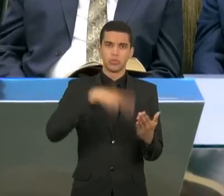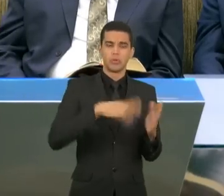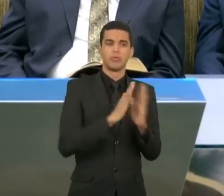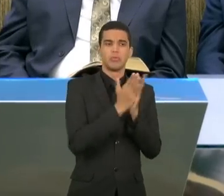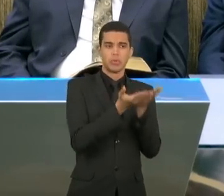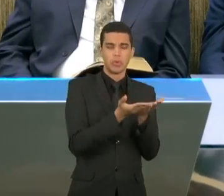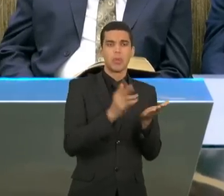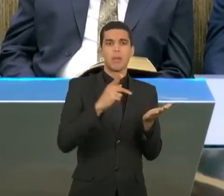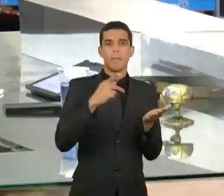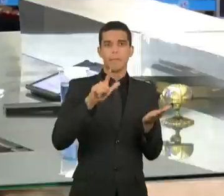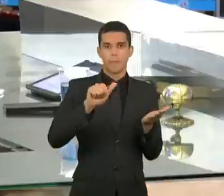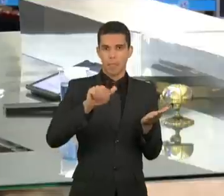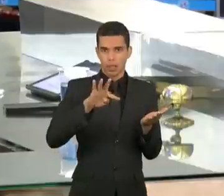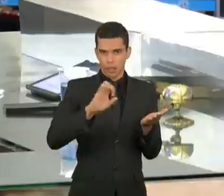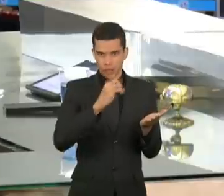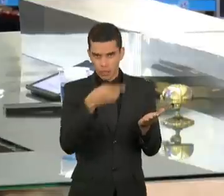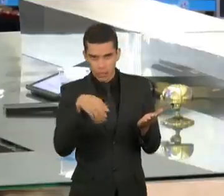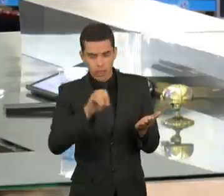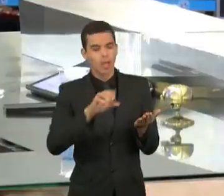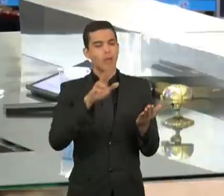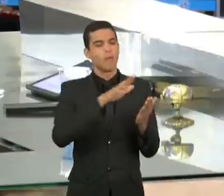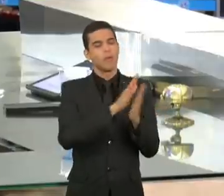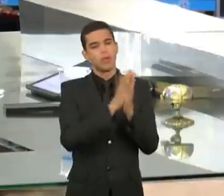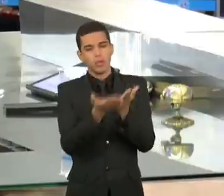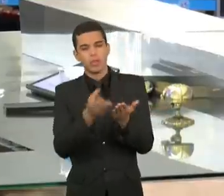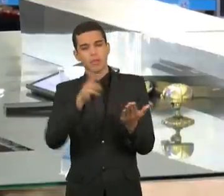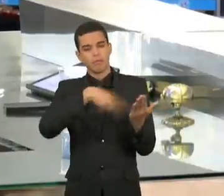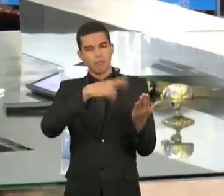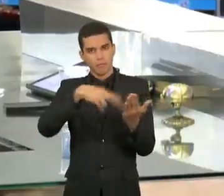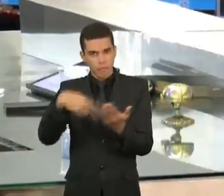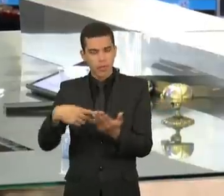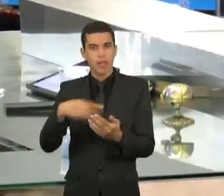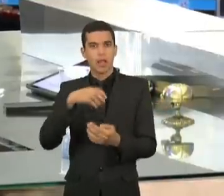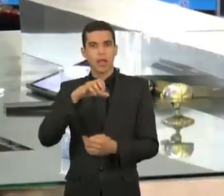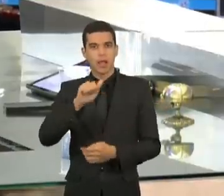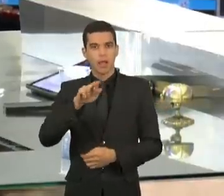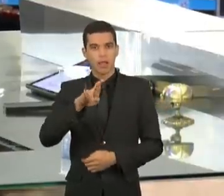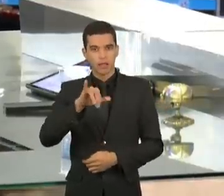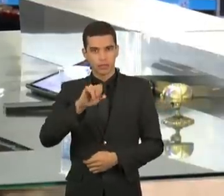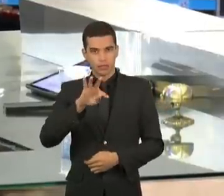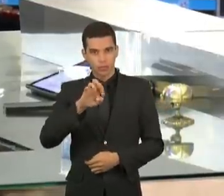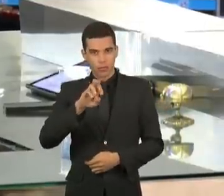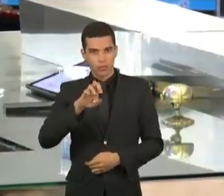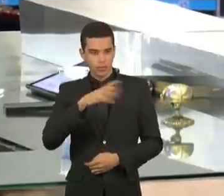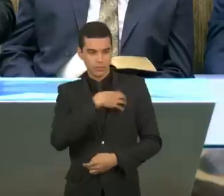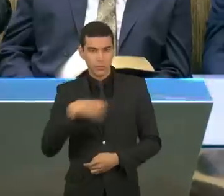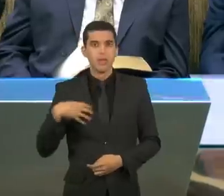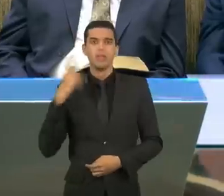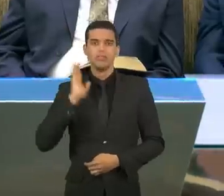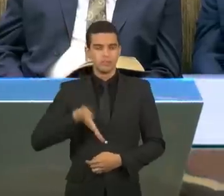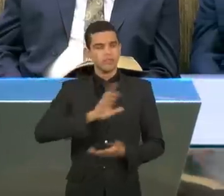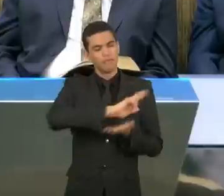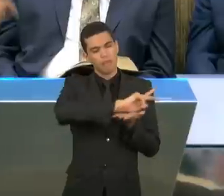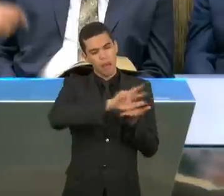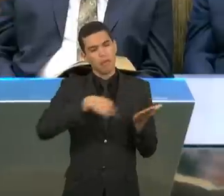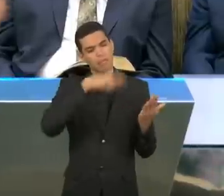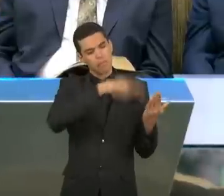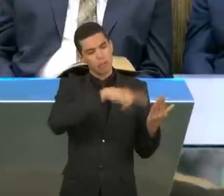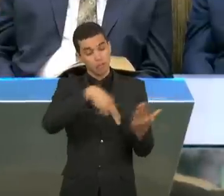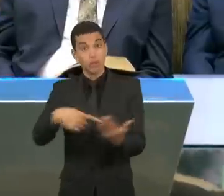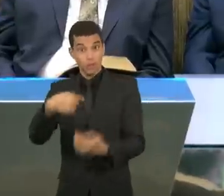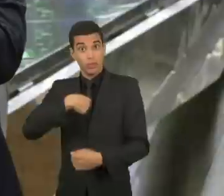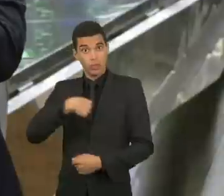li vários de Aristóteles, e quero lhe dizer, ninguém se compara à palavra revelada de Deus, a Bíblia